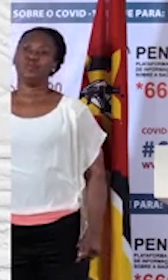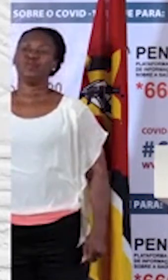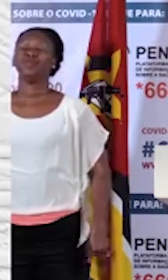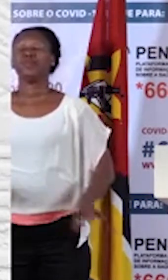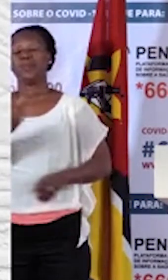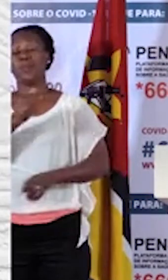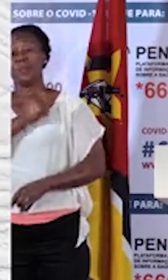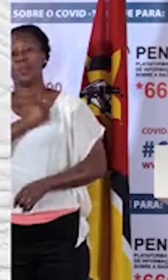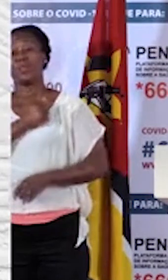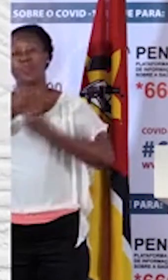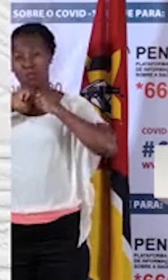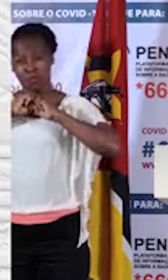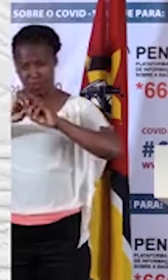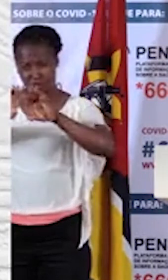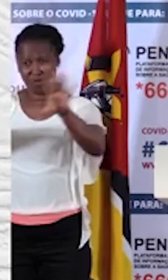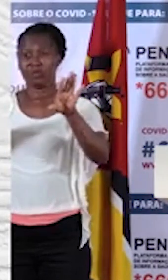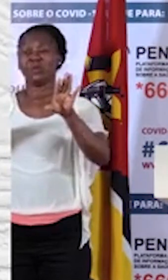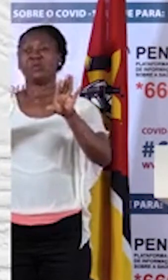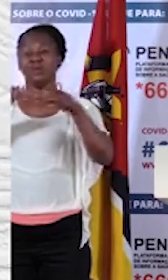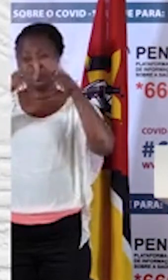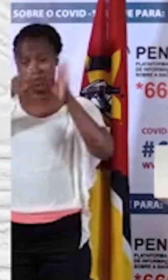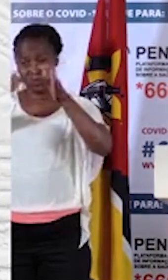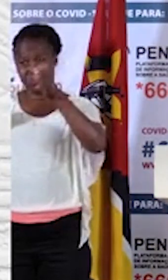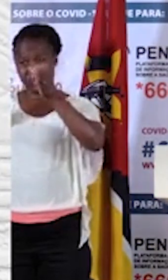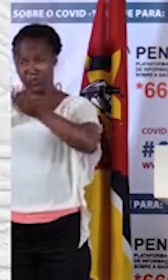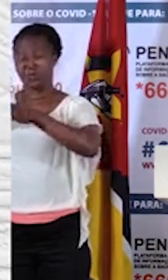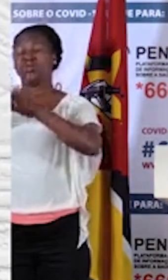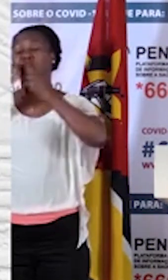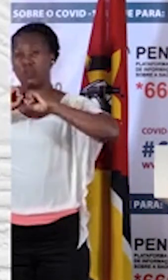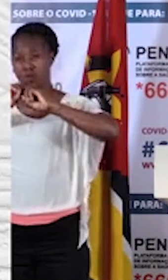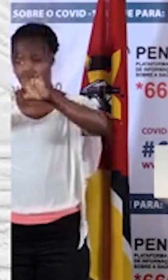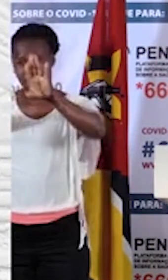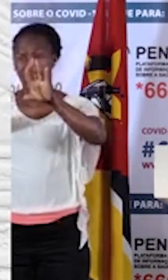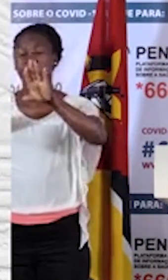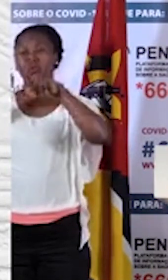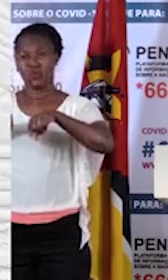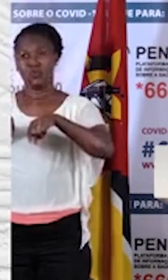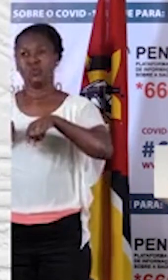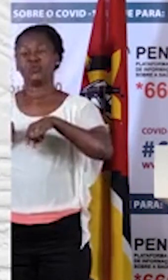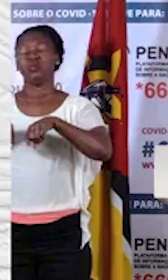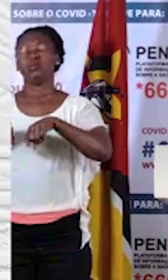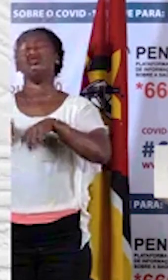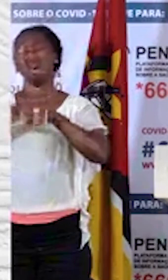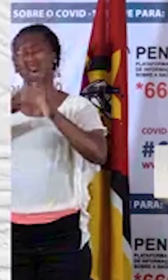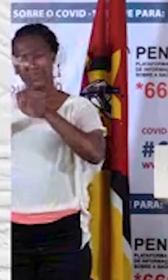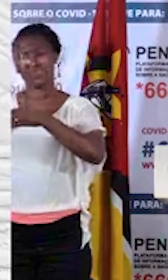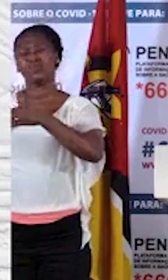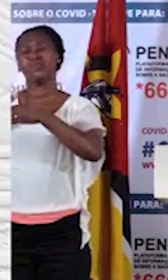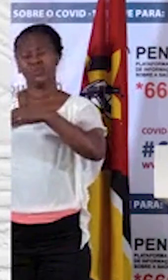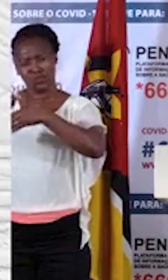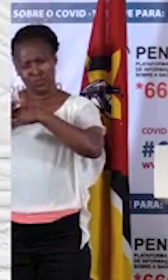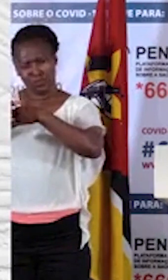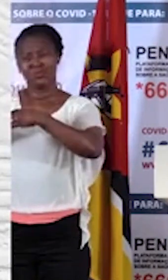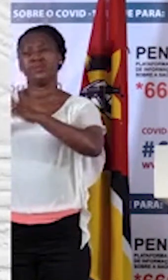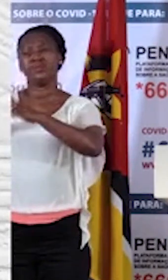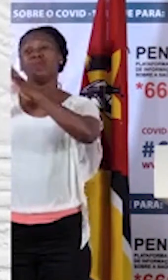Gostaríamos também de partilhar que os casos que hoje reportamos encontram-se em isolamento domiciliar, segundo o protocolo do Ministério da Saúde,